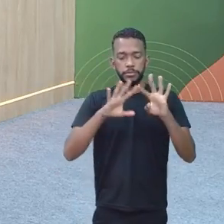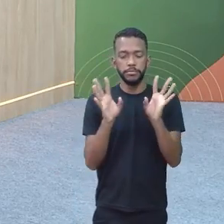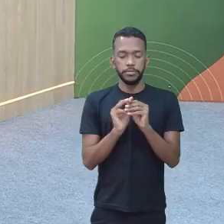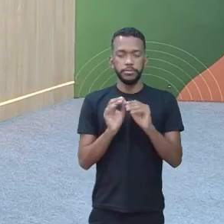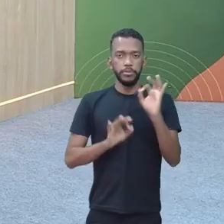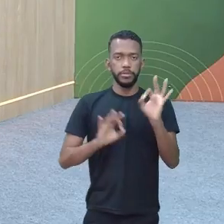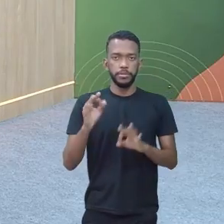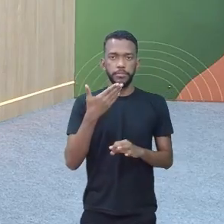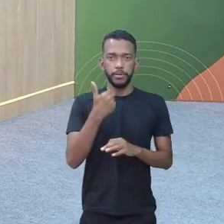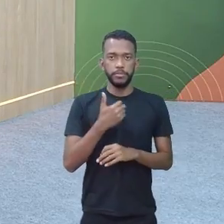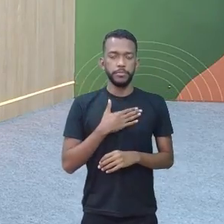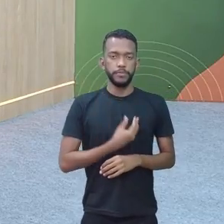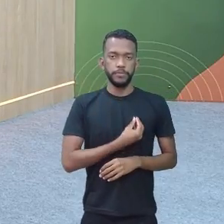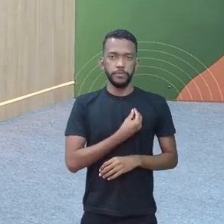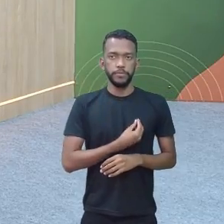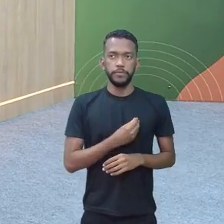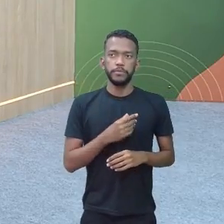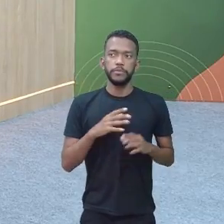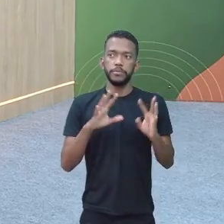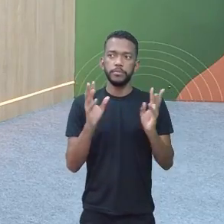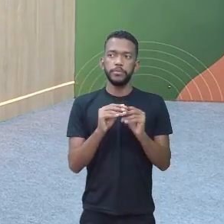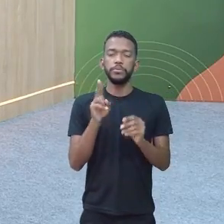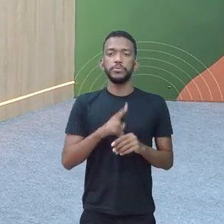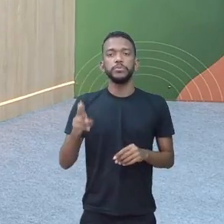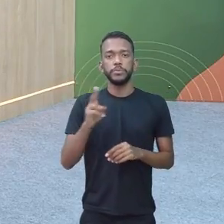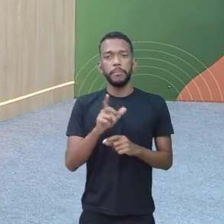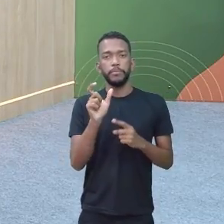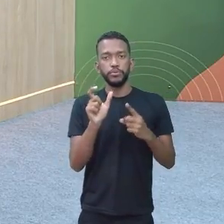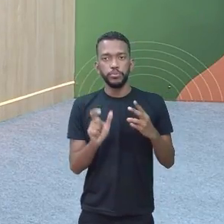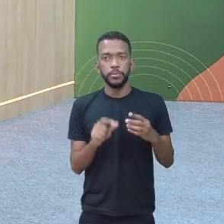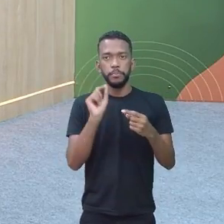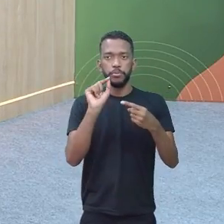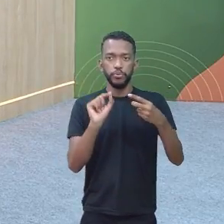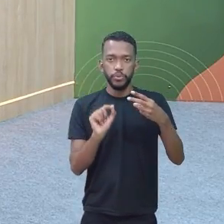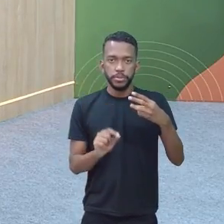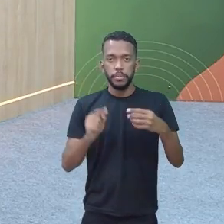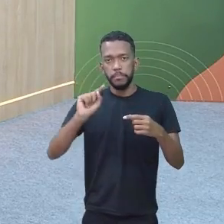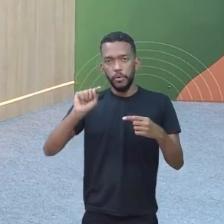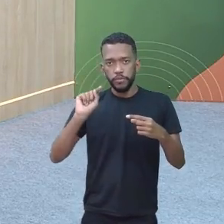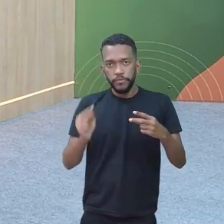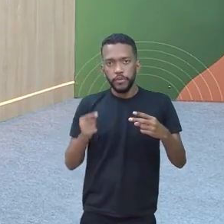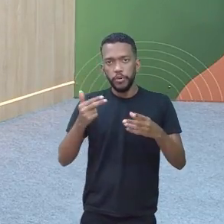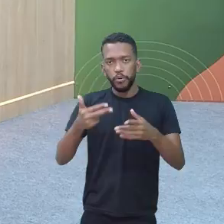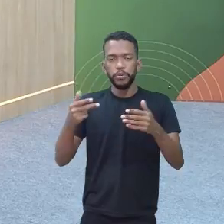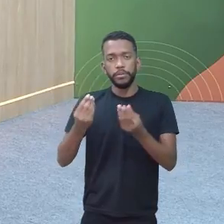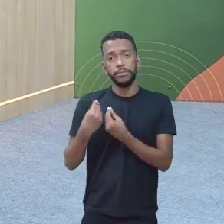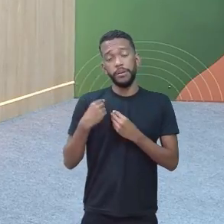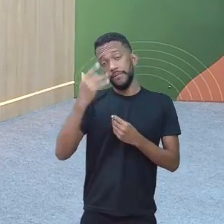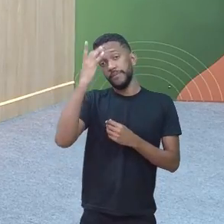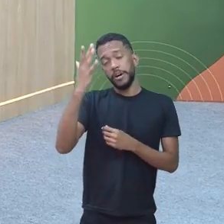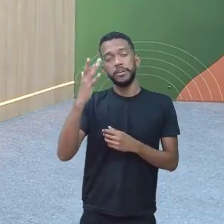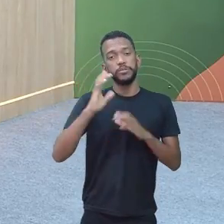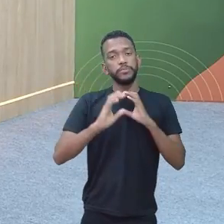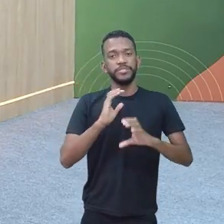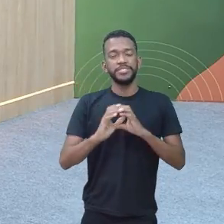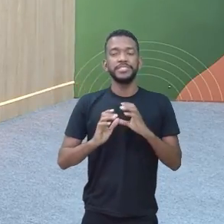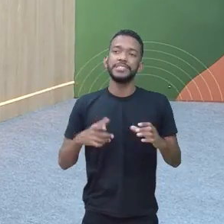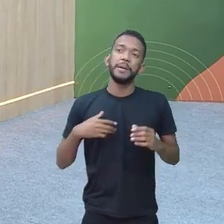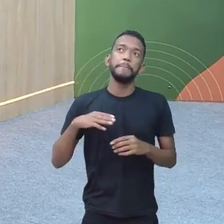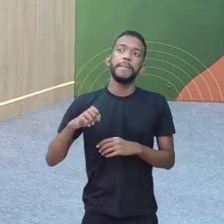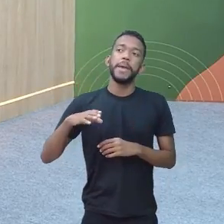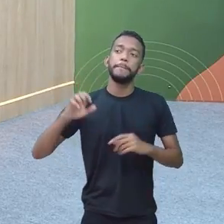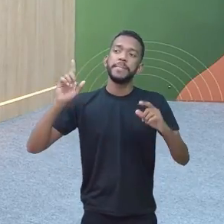informações e utilizar a norma padrão, utilizar a pontuação, utilizar a concordância verbal, de forma a facilitar a minha comunicação. Então, nem sempre um